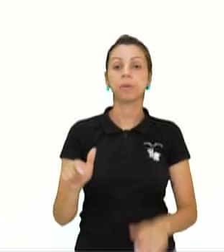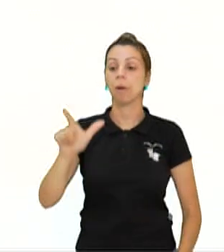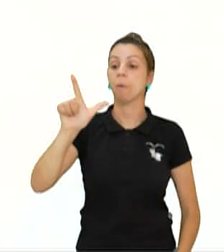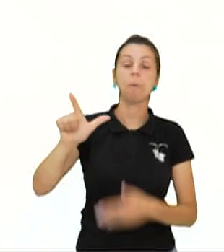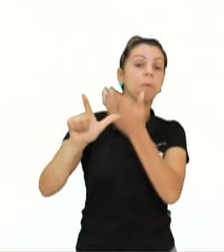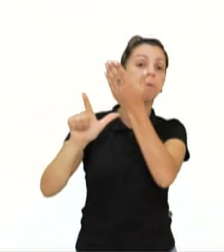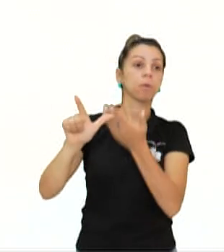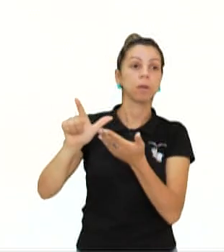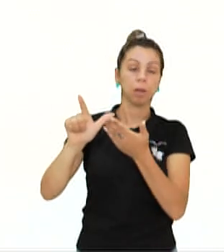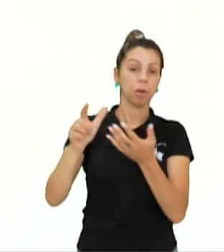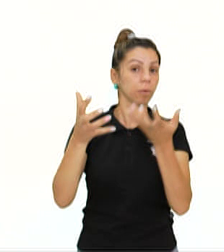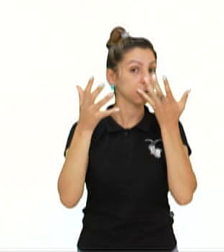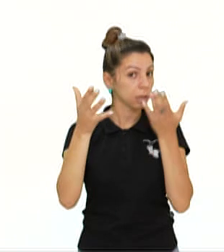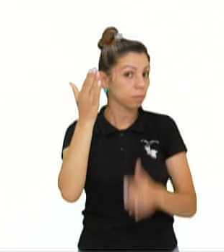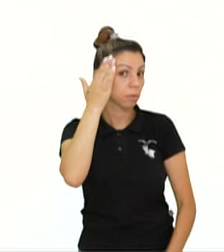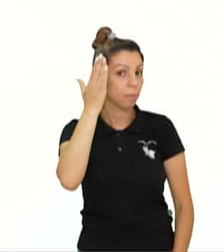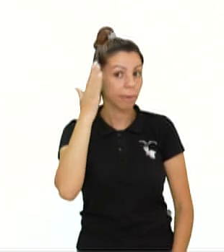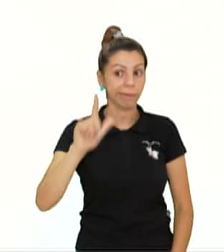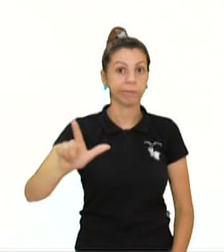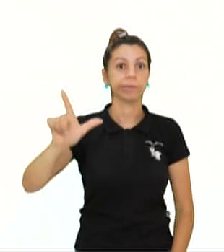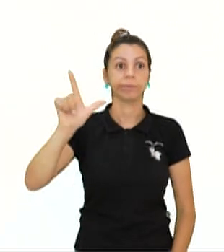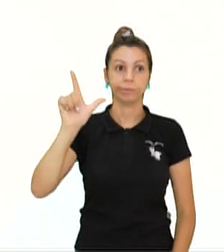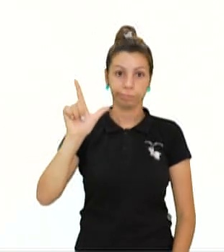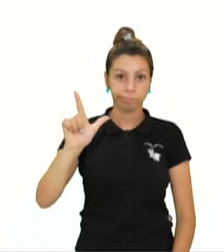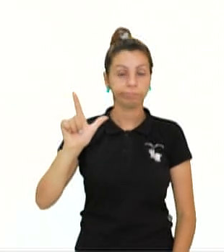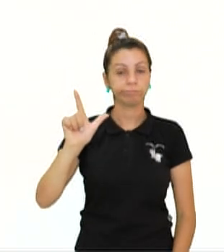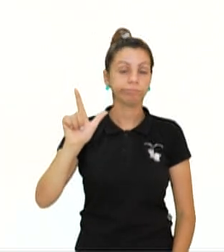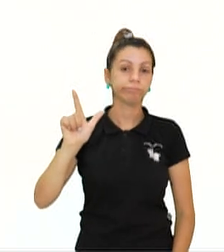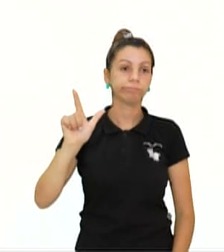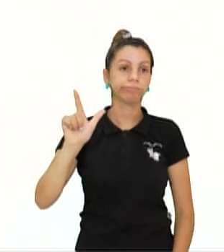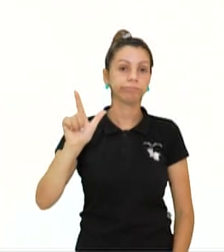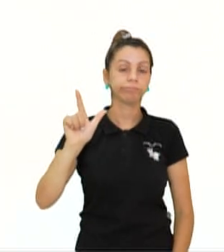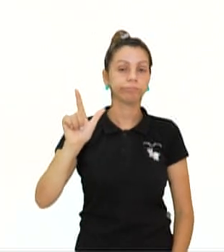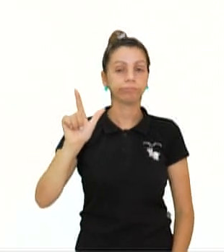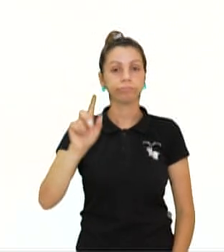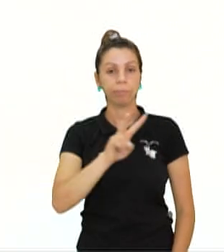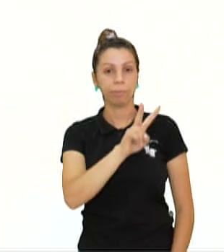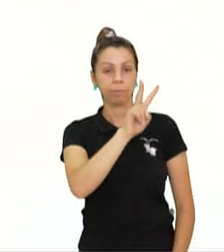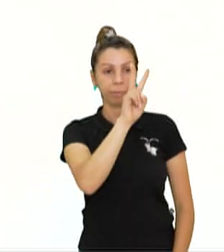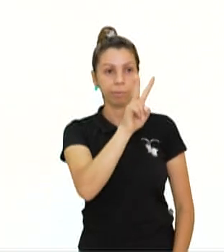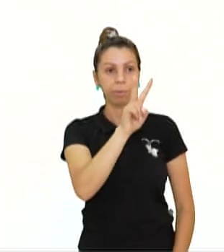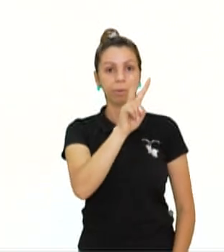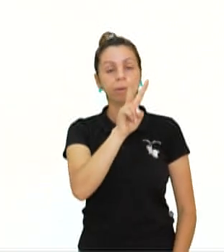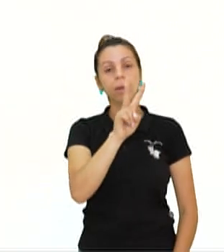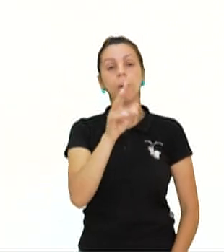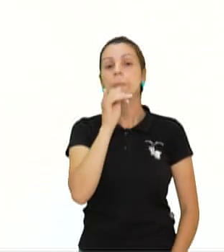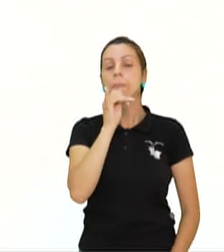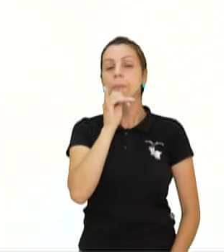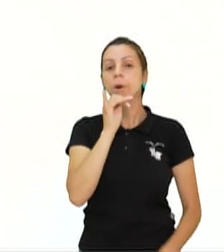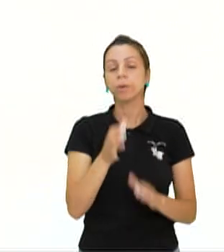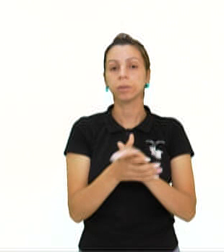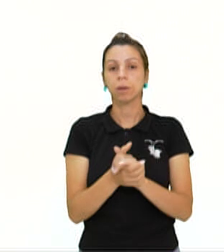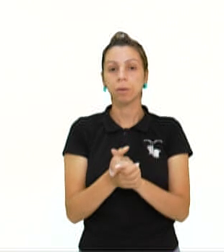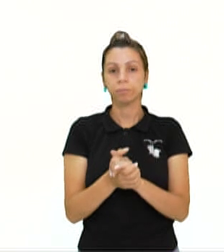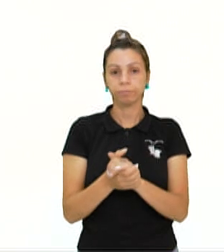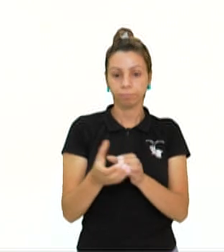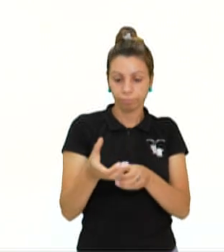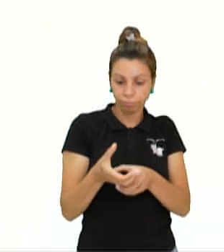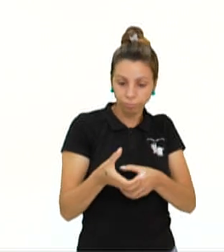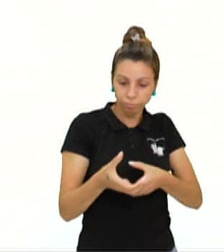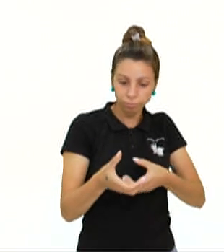litros, veja só, em litros, né, o volume de água que cabe dentro de uma mangueira cilíndrica de